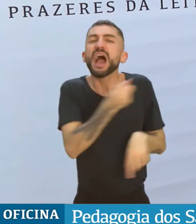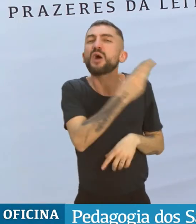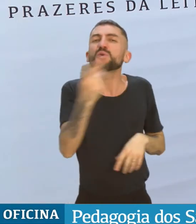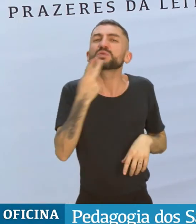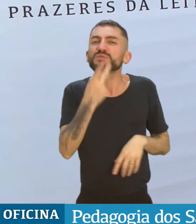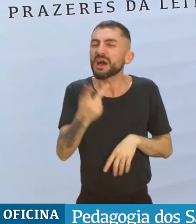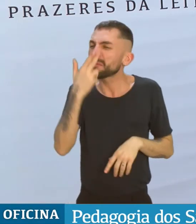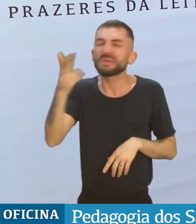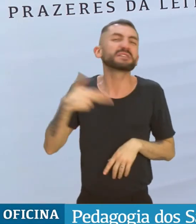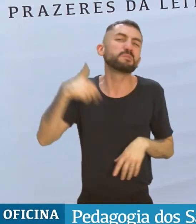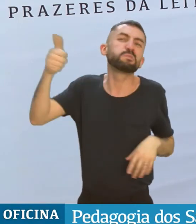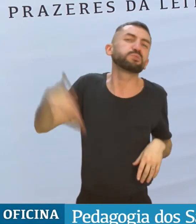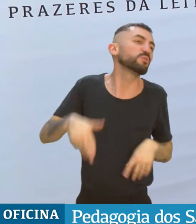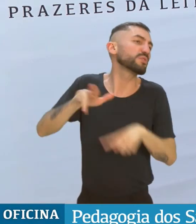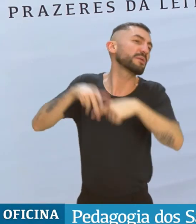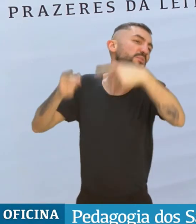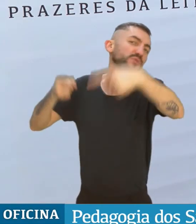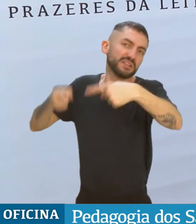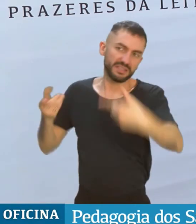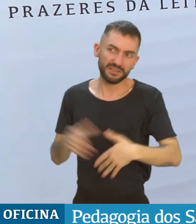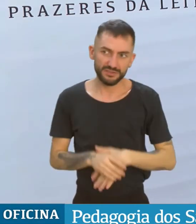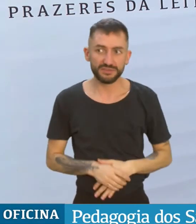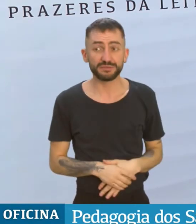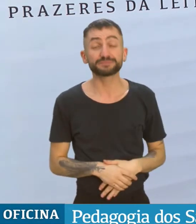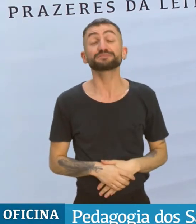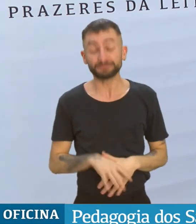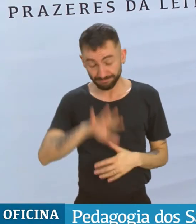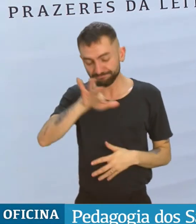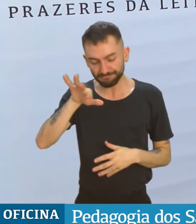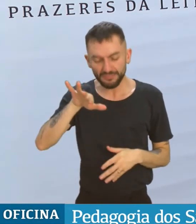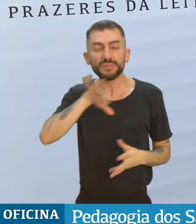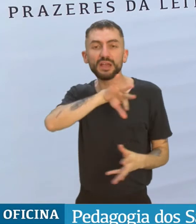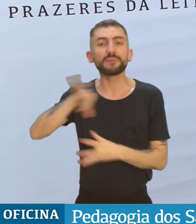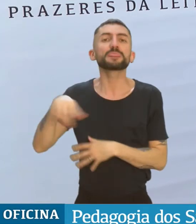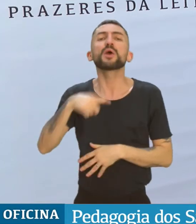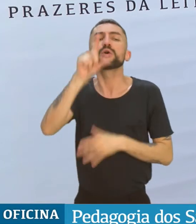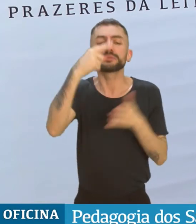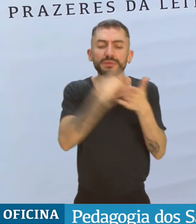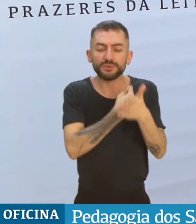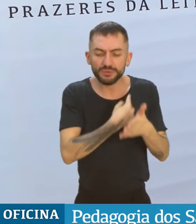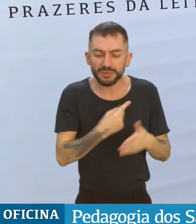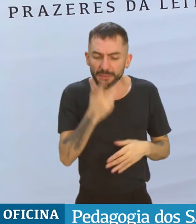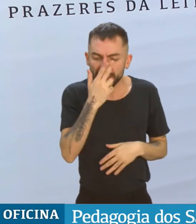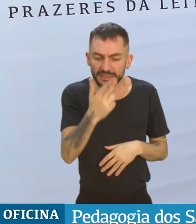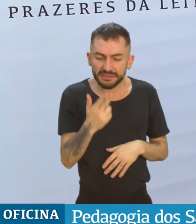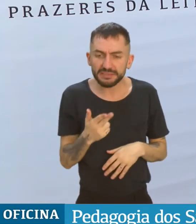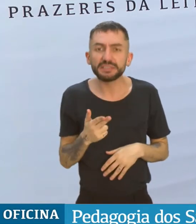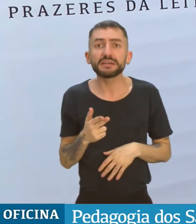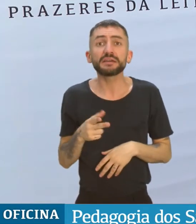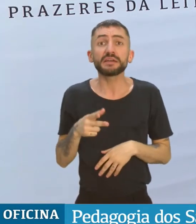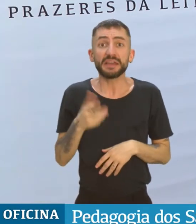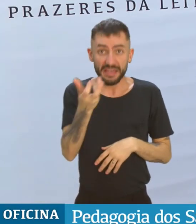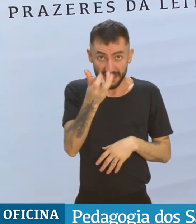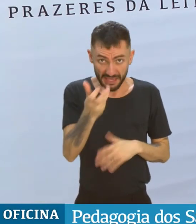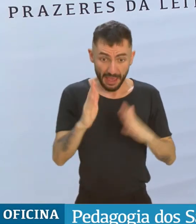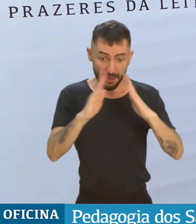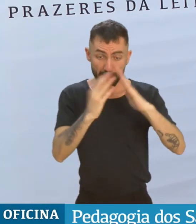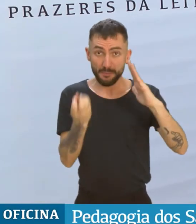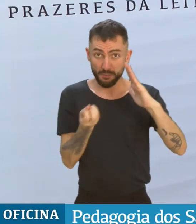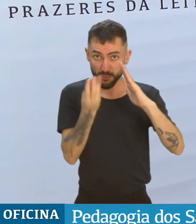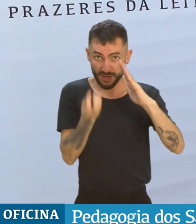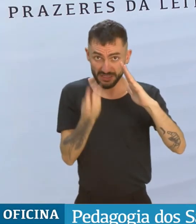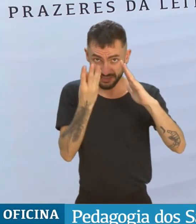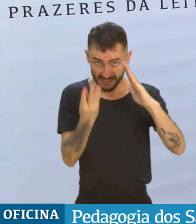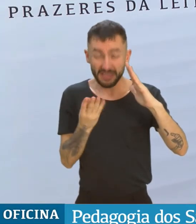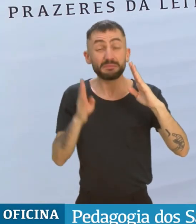panfletária, menor. E a outra parte da pergunta, recomenda-se um sarau onde as gerações de poetas não são o mais